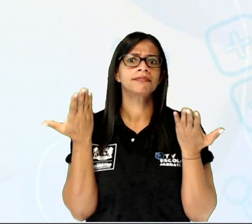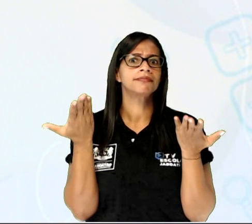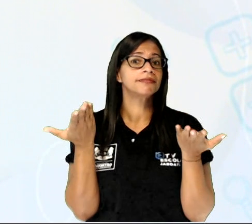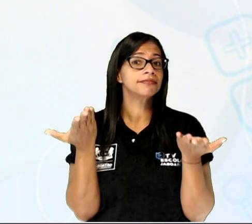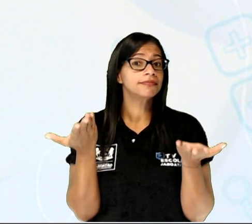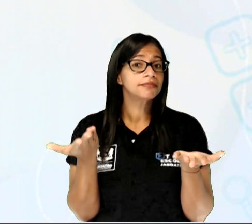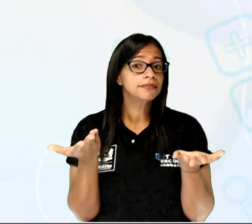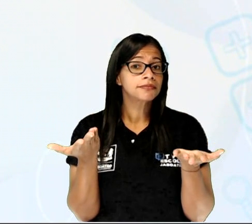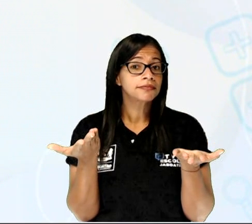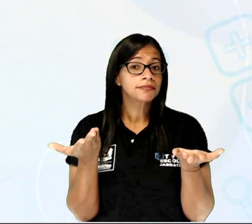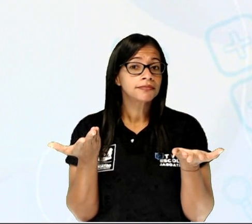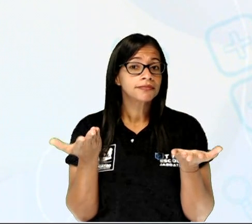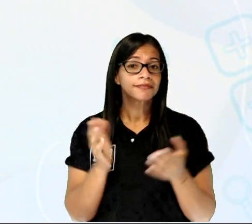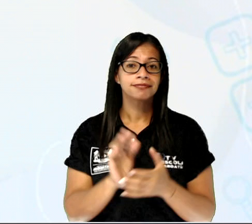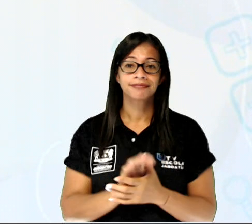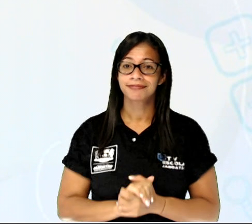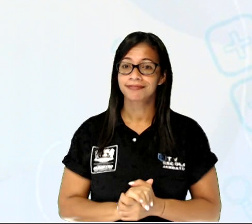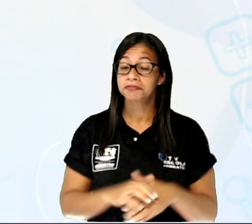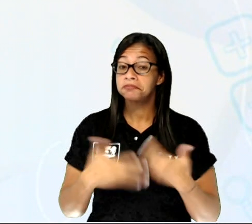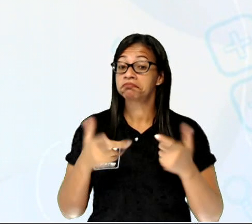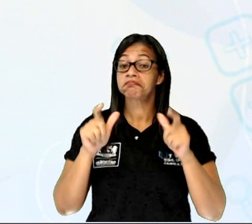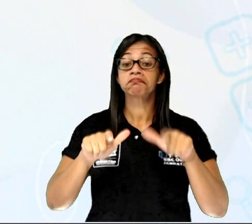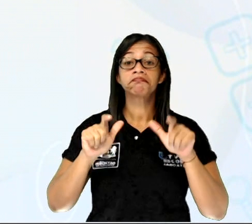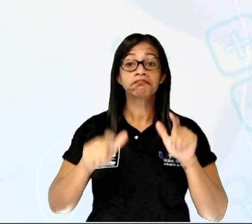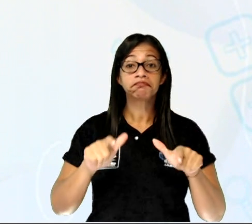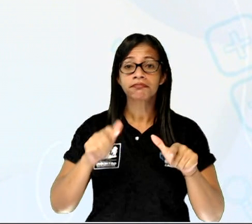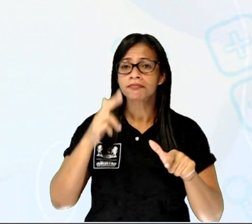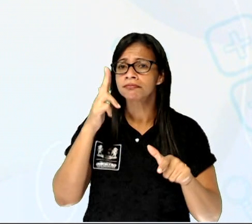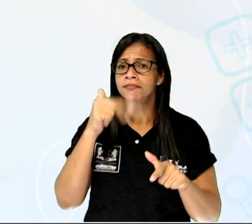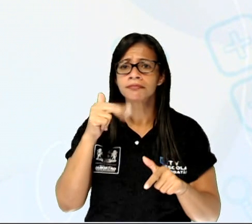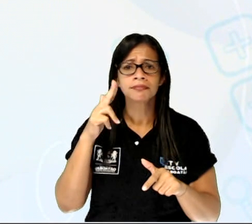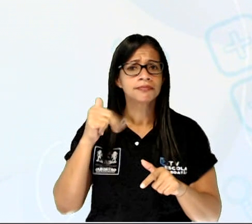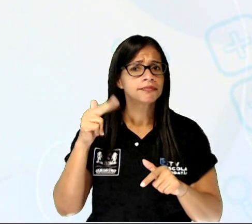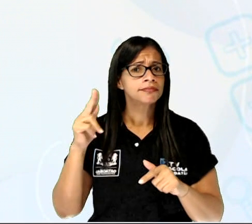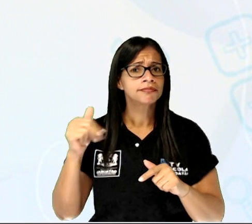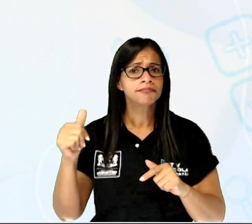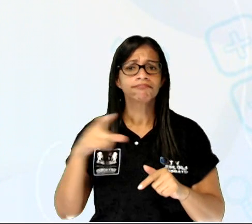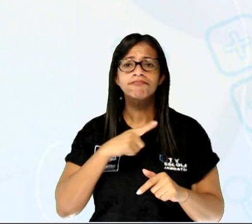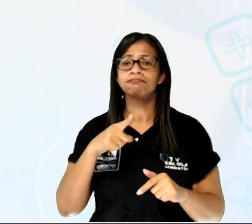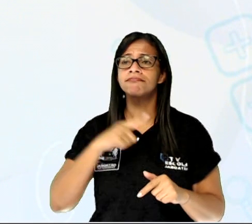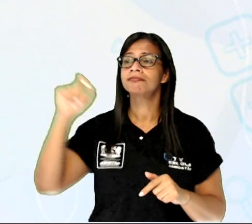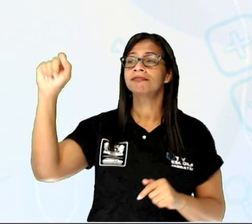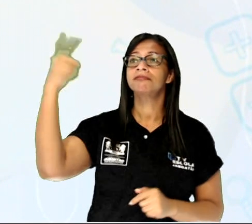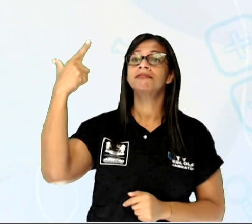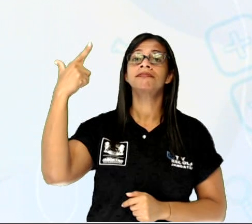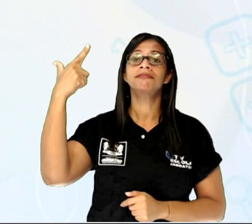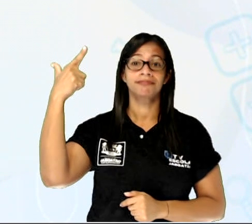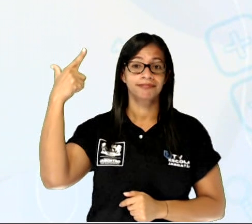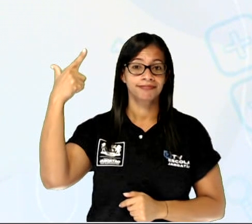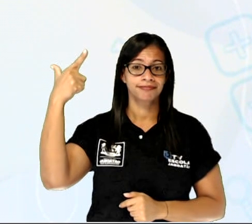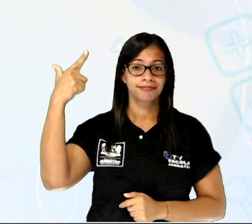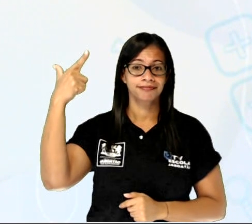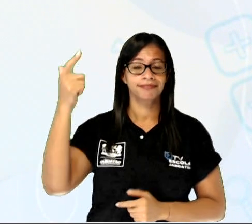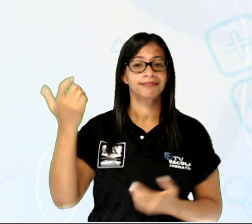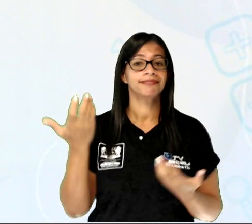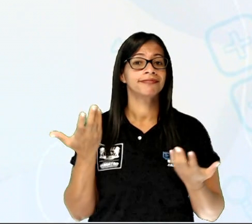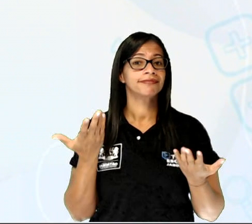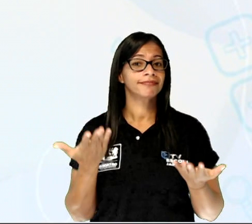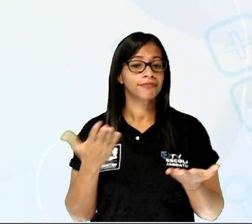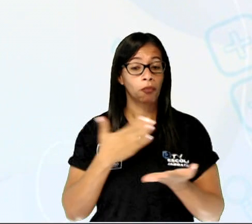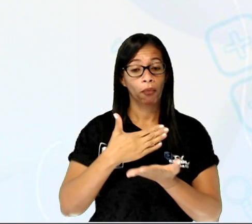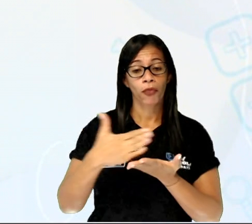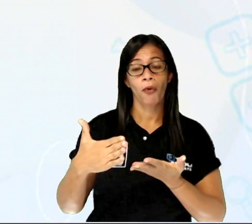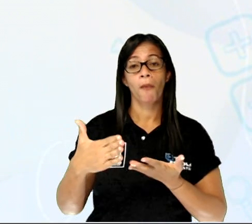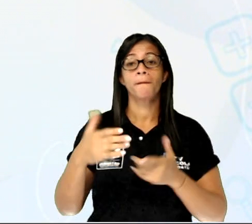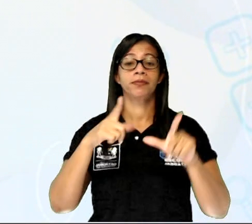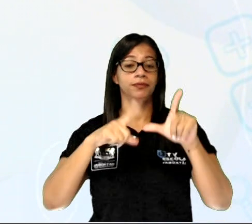único lugar que nunca mesmo bate o sol? Vou dar uma dica. Começa com a letra